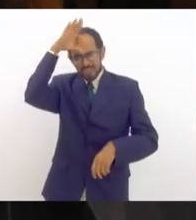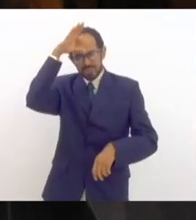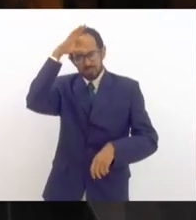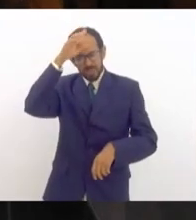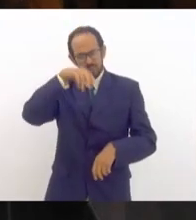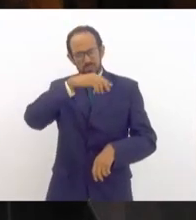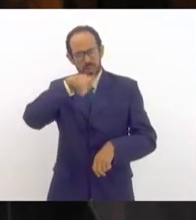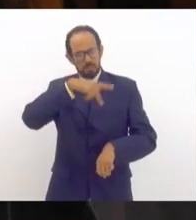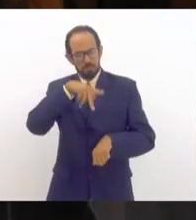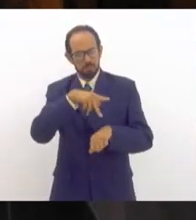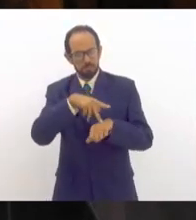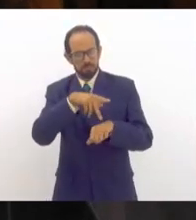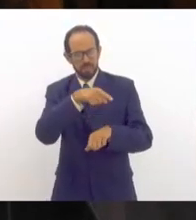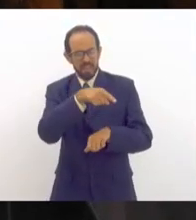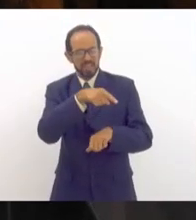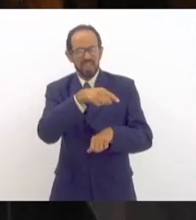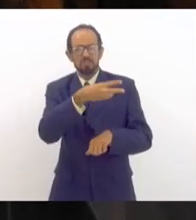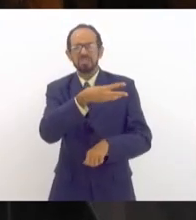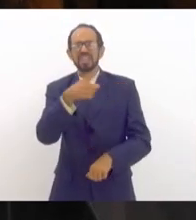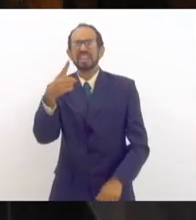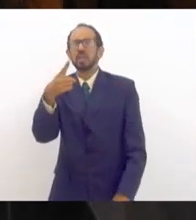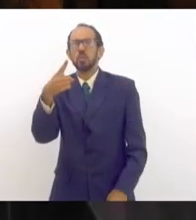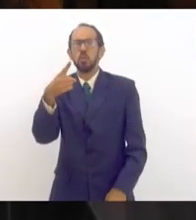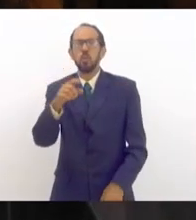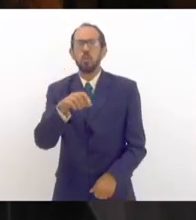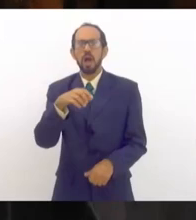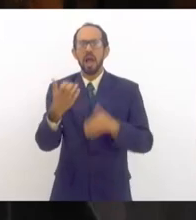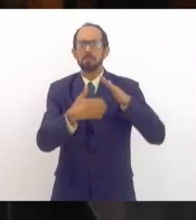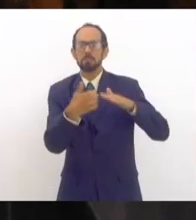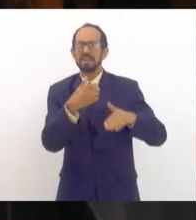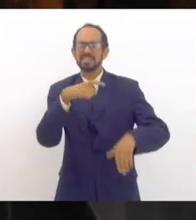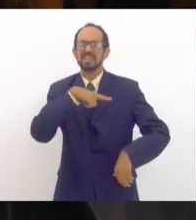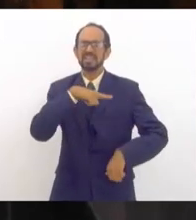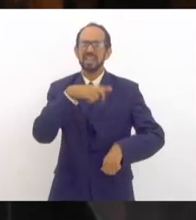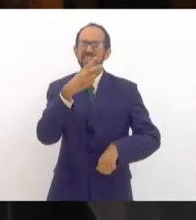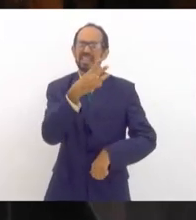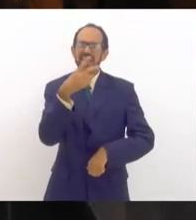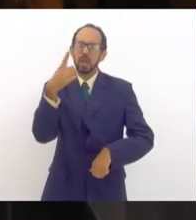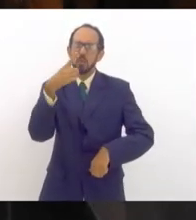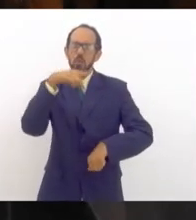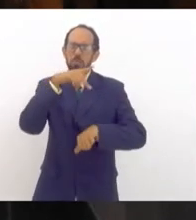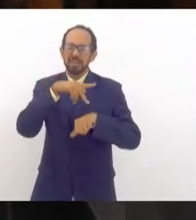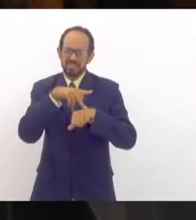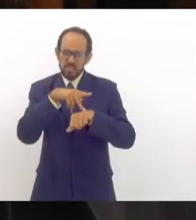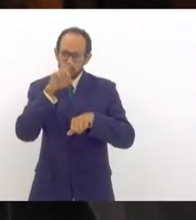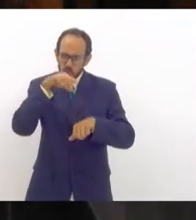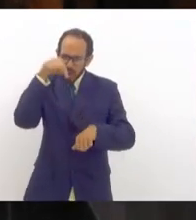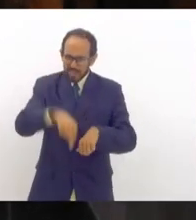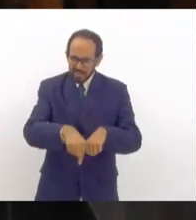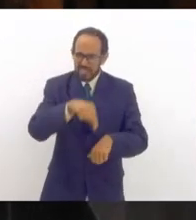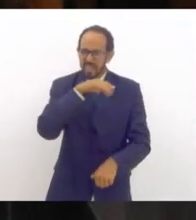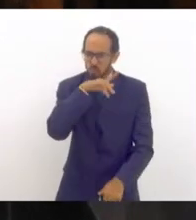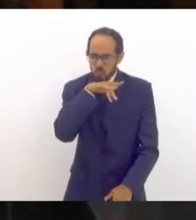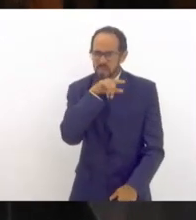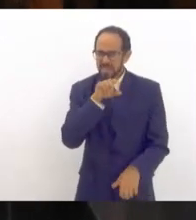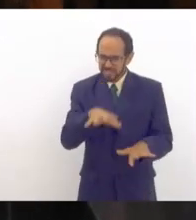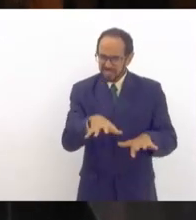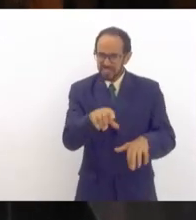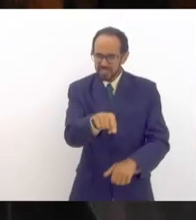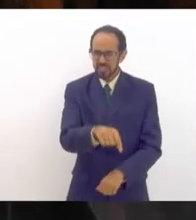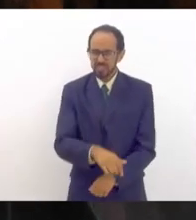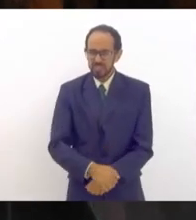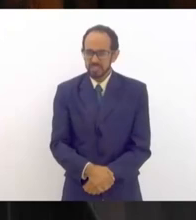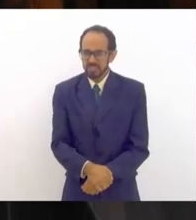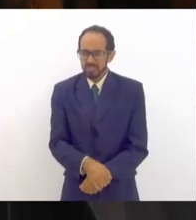países Será que só aqui que preste serviço de merda não é possível Será que ela preste serviço